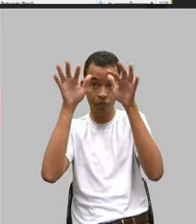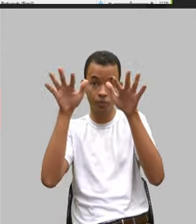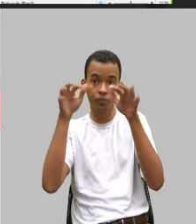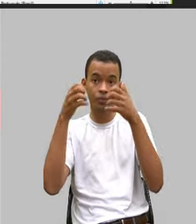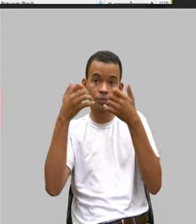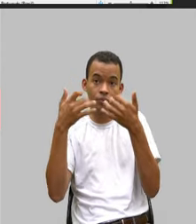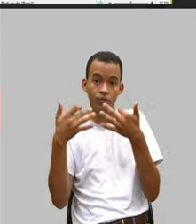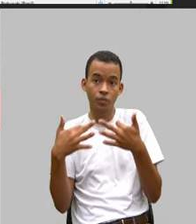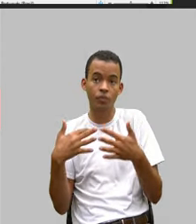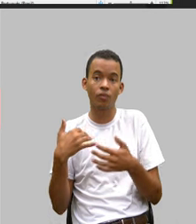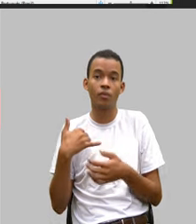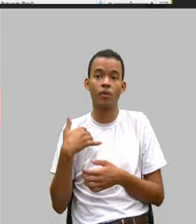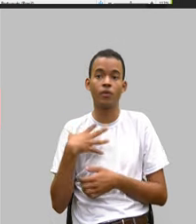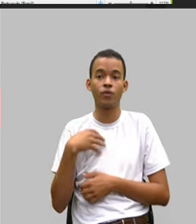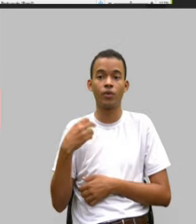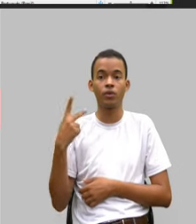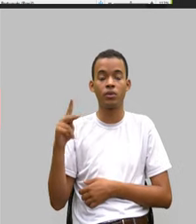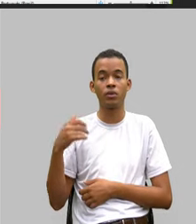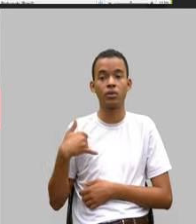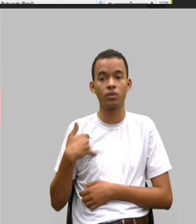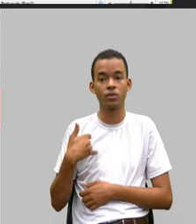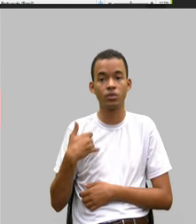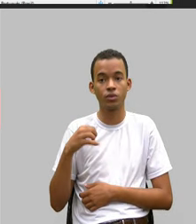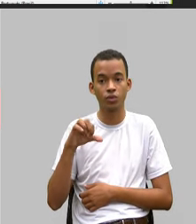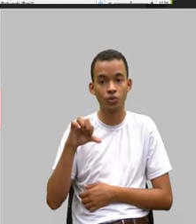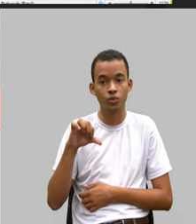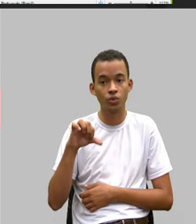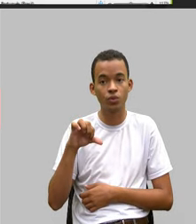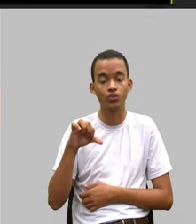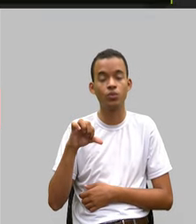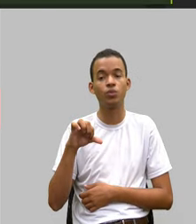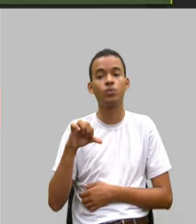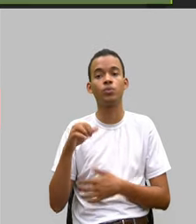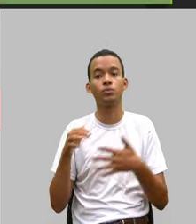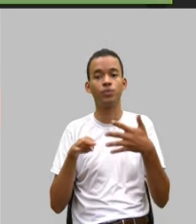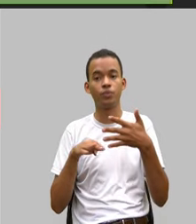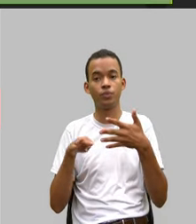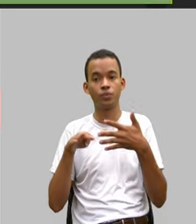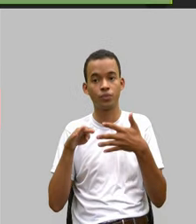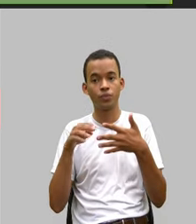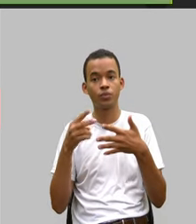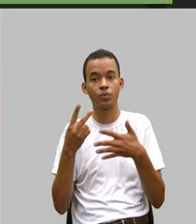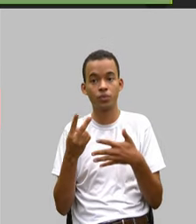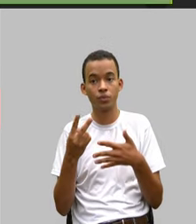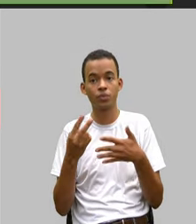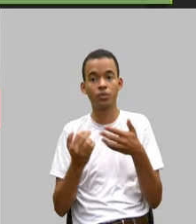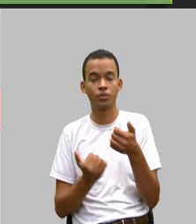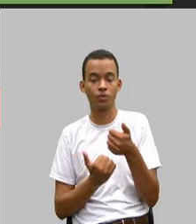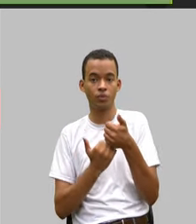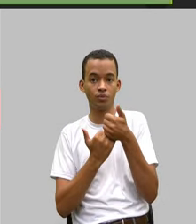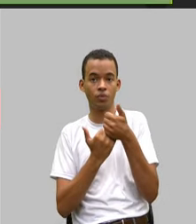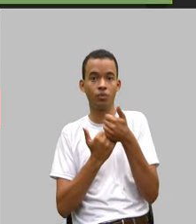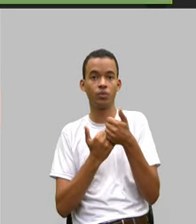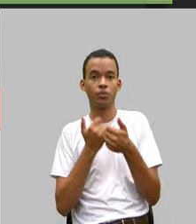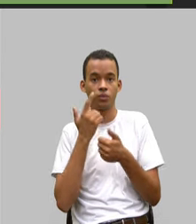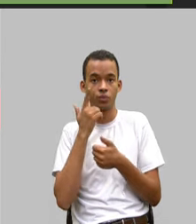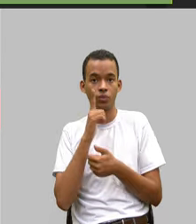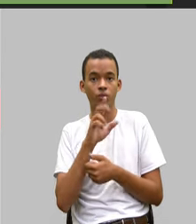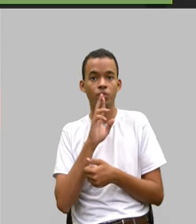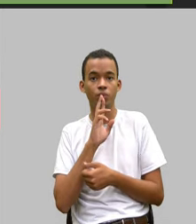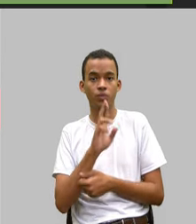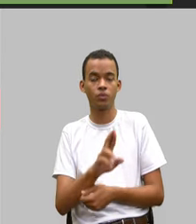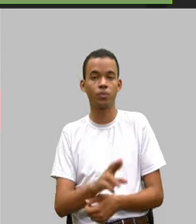filho dela de 9 anos que é um autista nível dois de suporte e conseguiu ter uma resposta incrível o meu filho